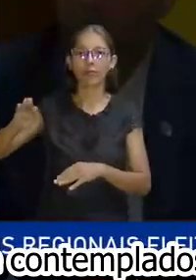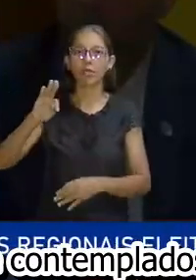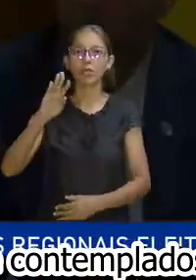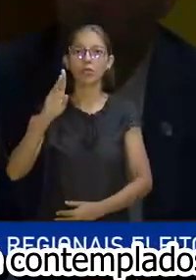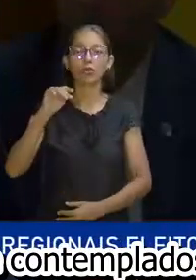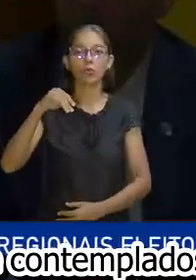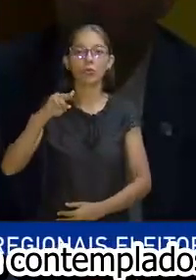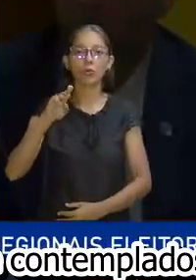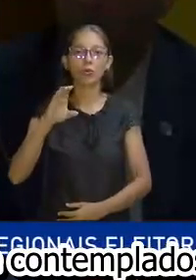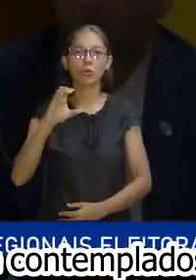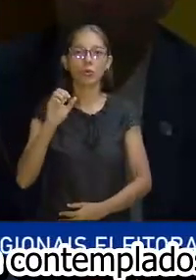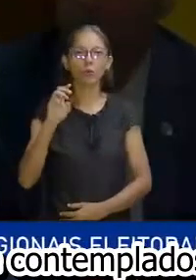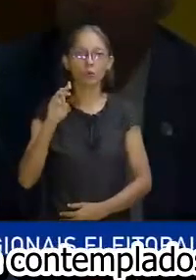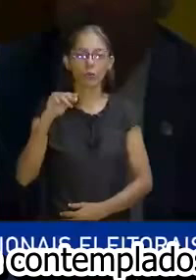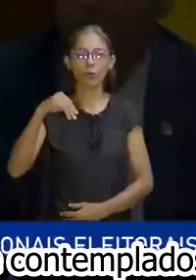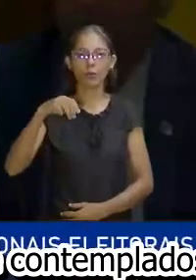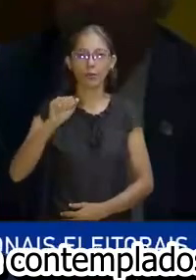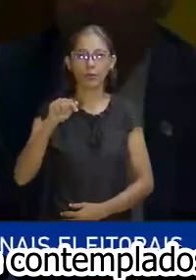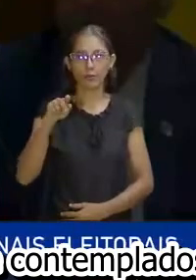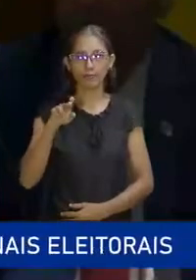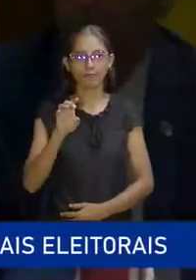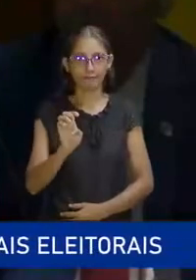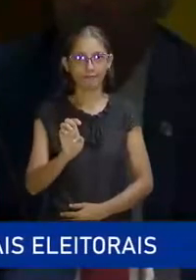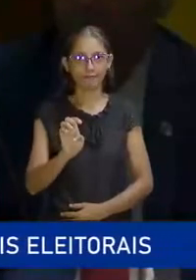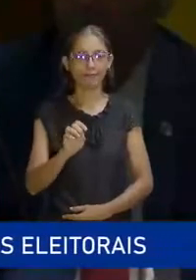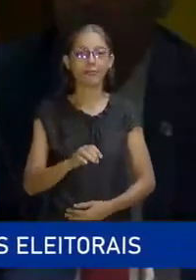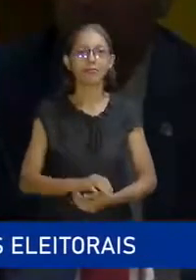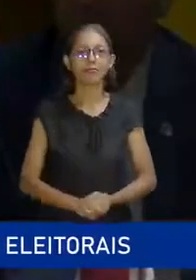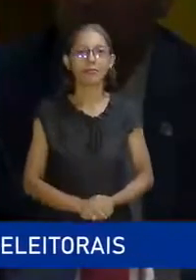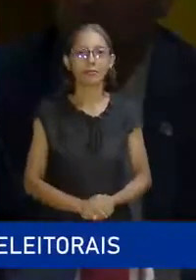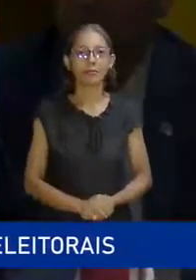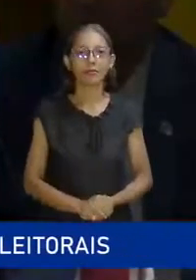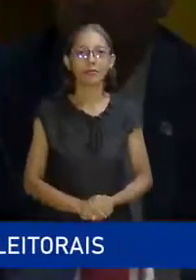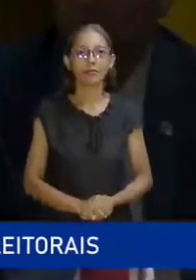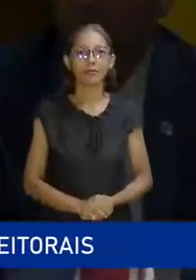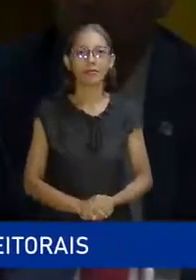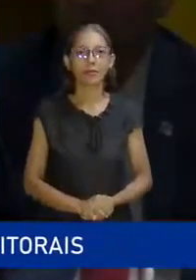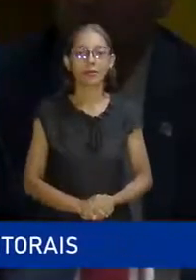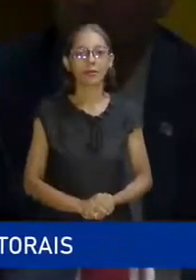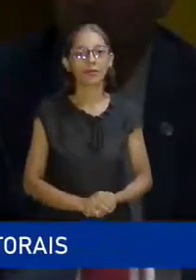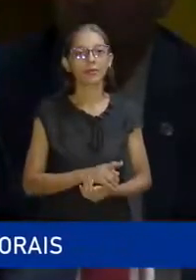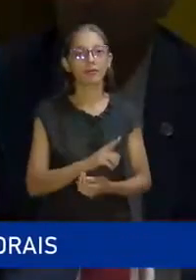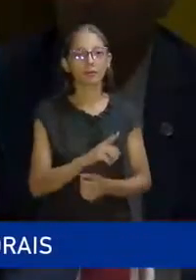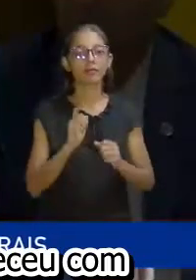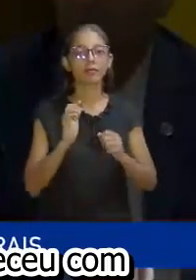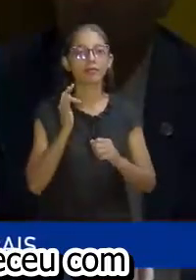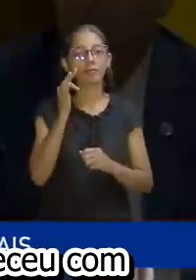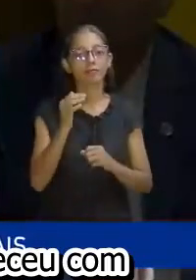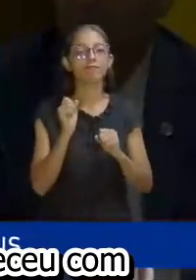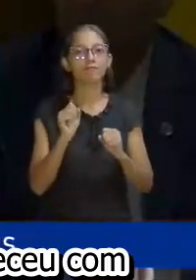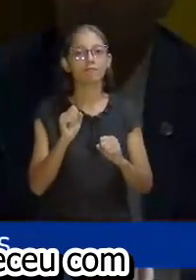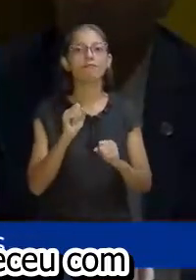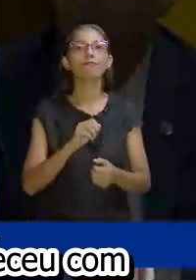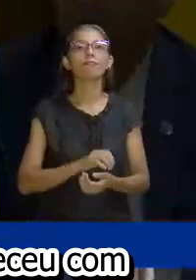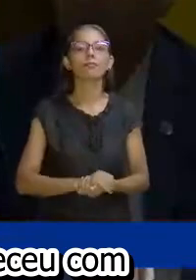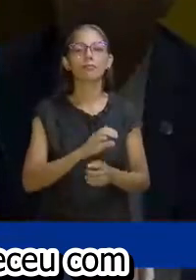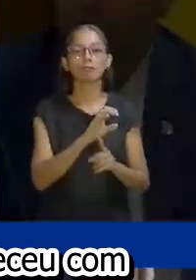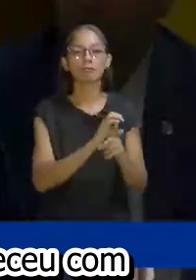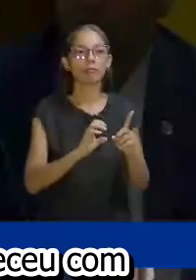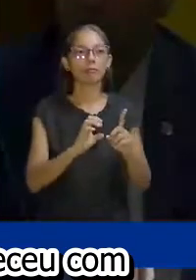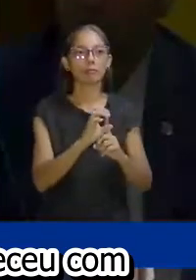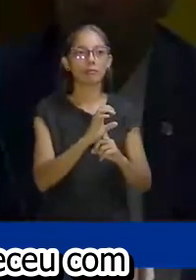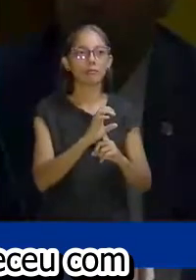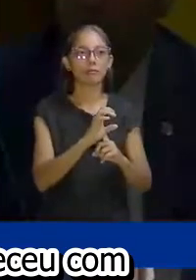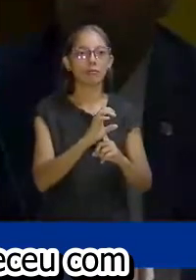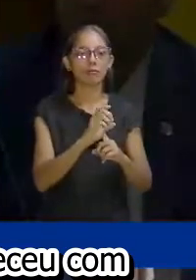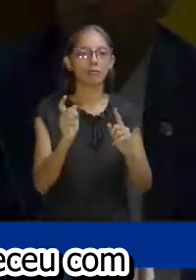eles sejam realmente contemplados com cidadania, com a verdadeira cidadania, né? Para que nenhum infortúnio,